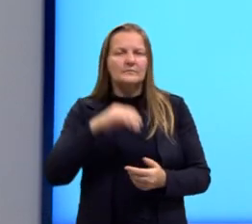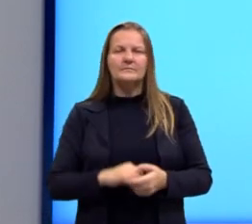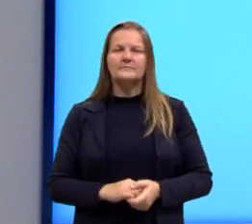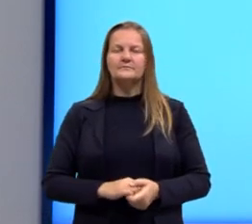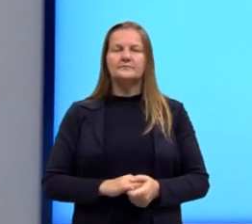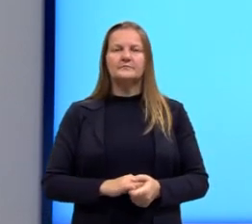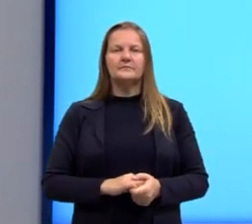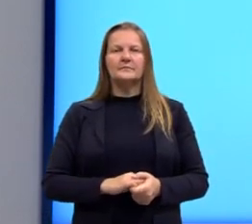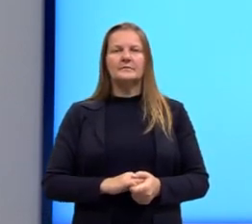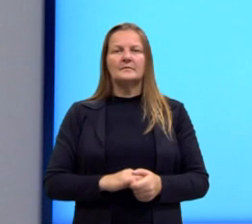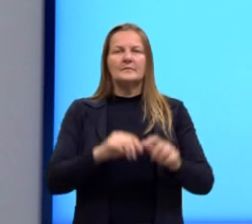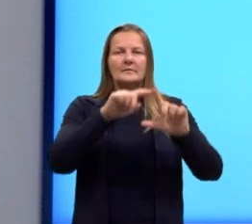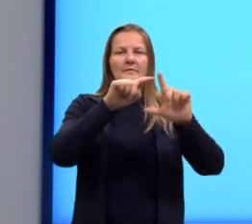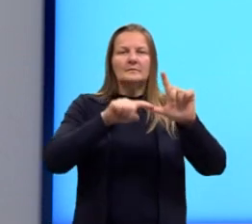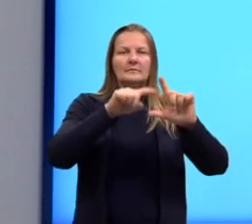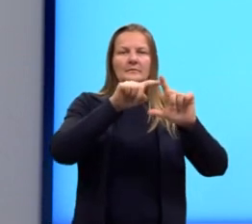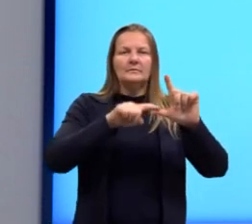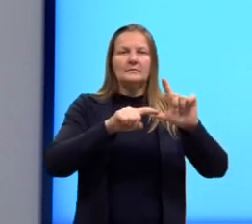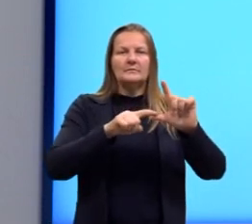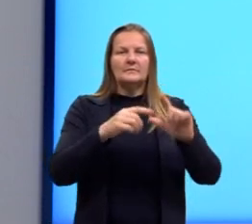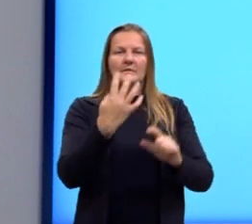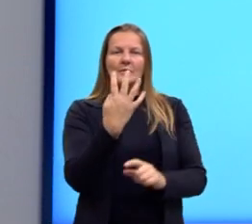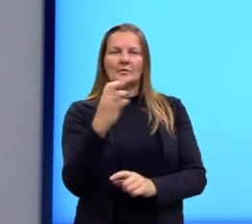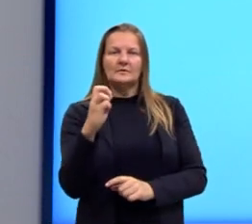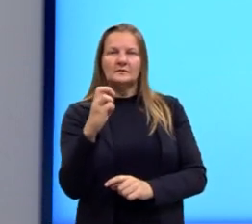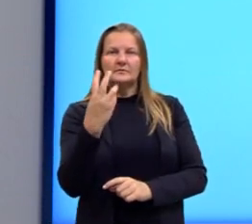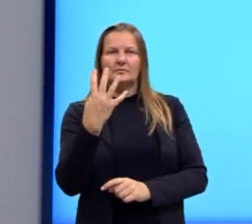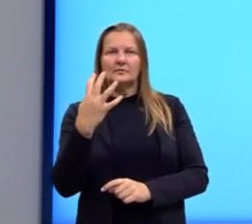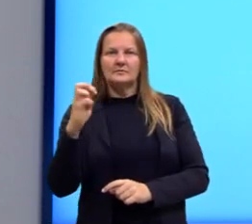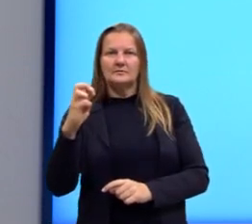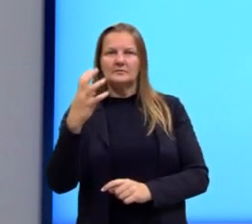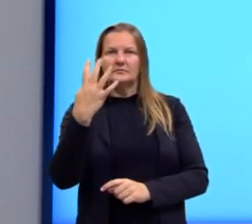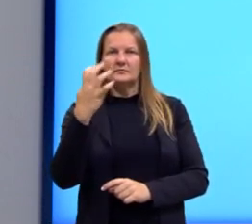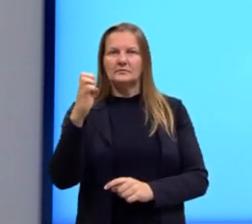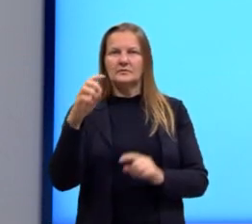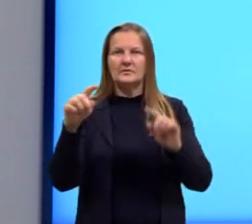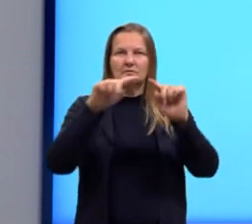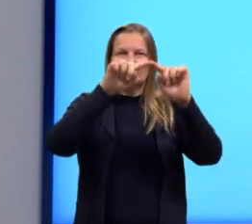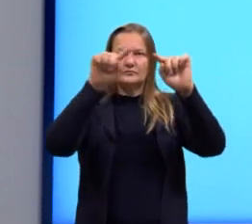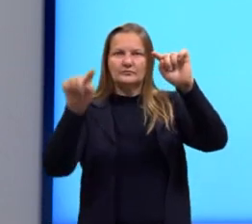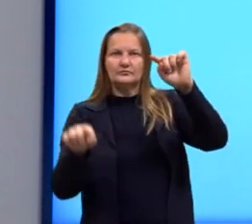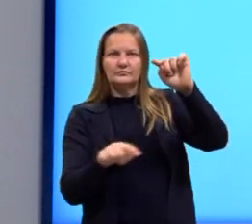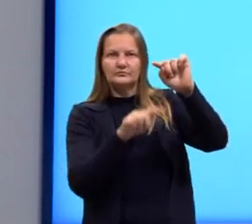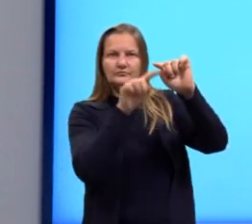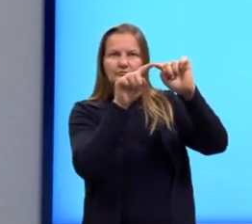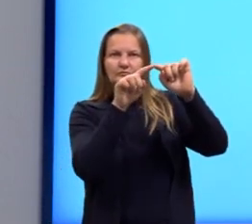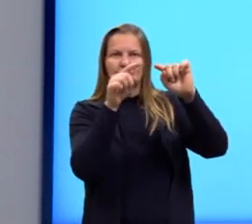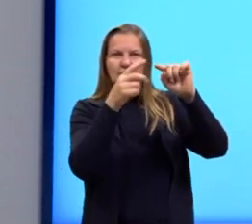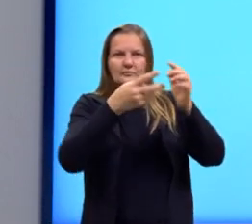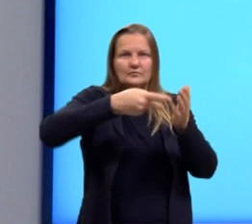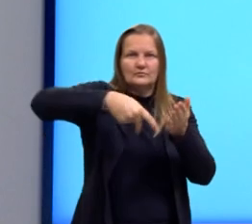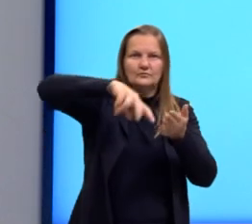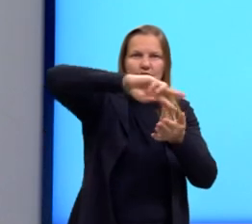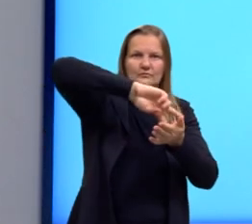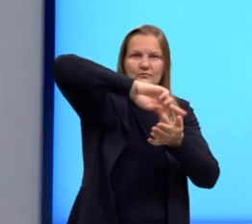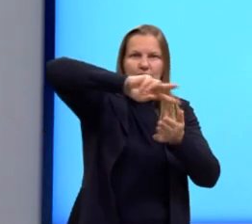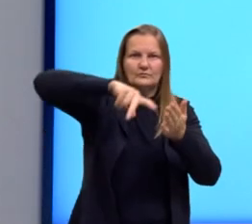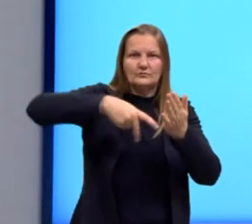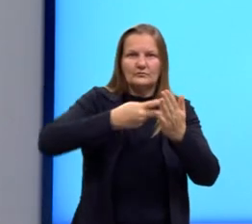as amplitudes são de 45 graus até fechar a volta completa